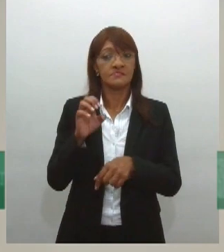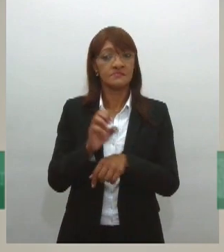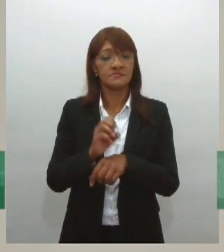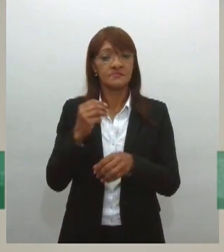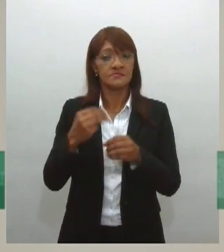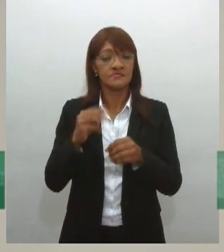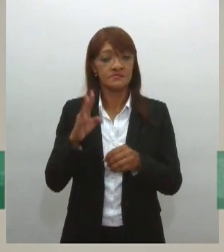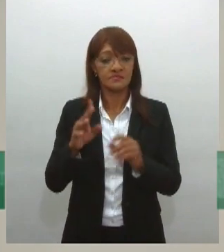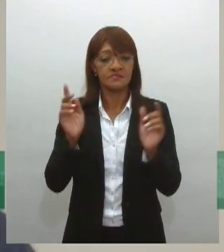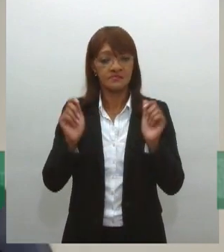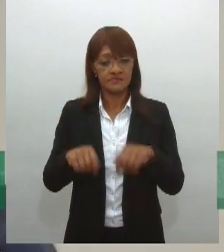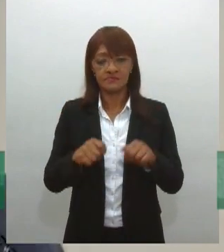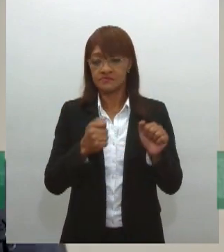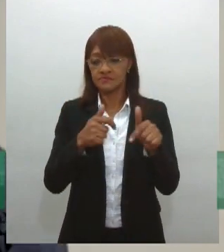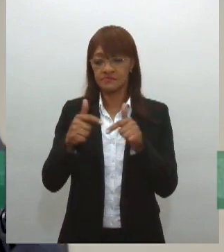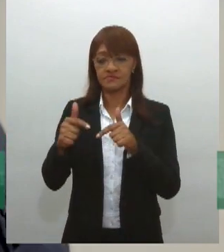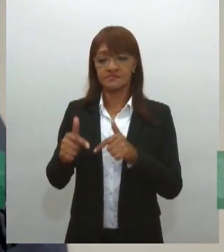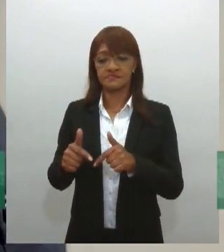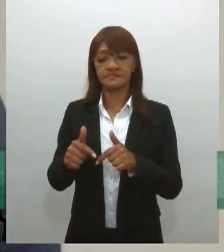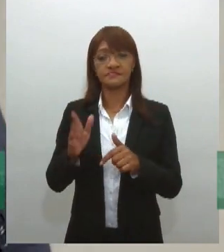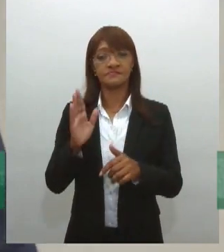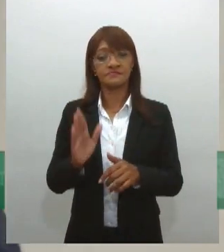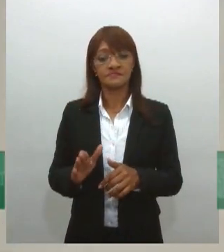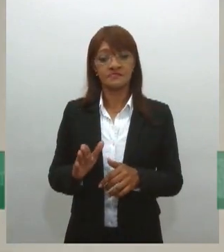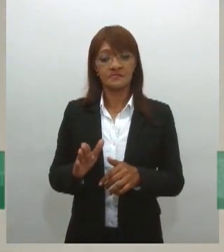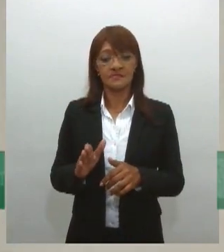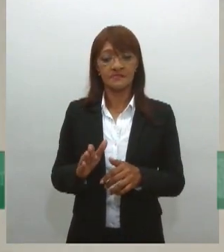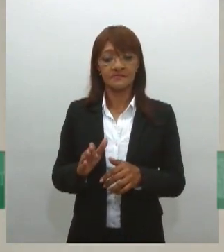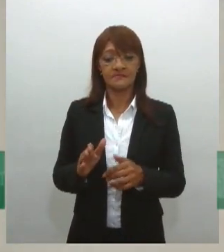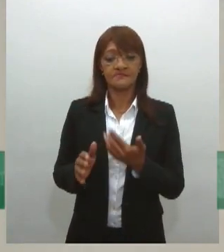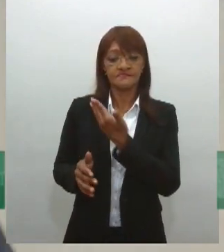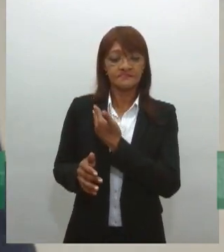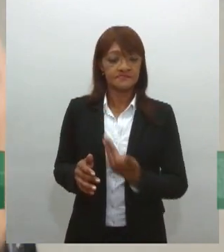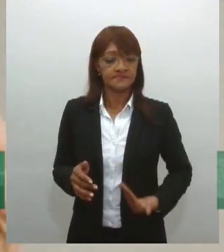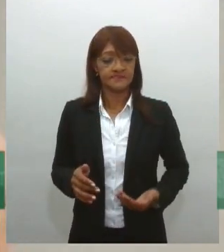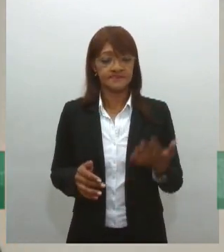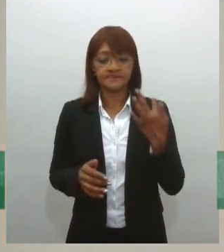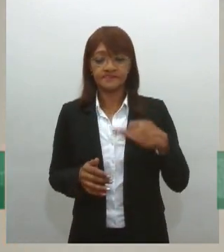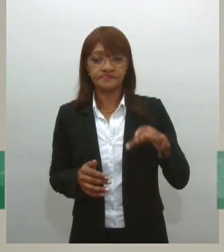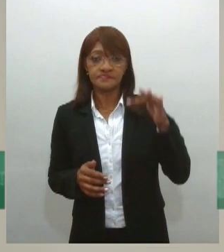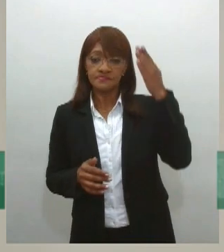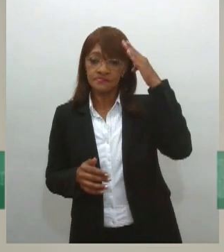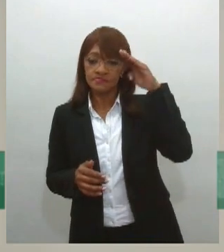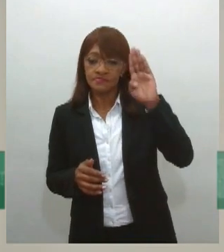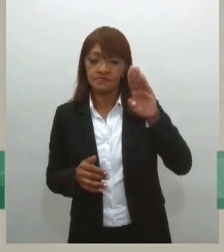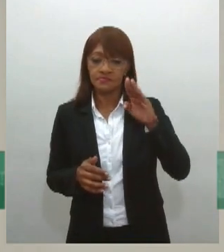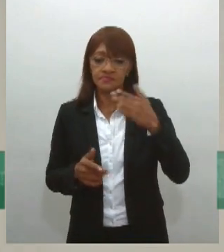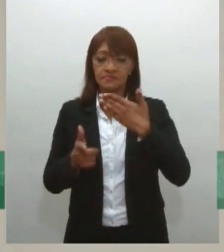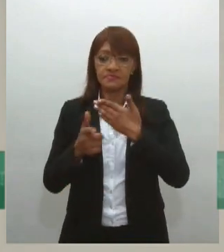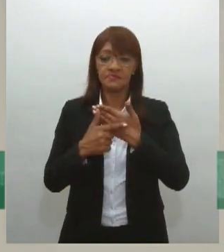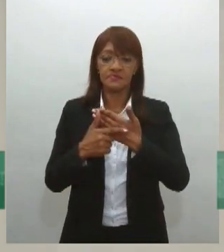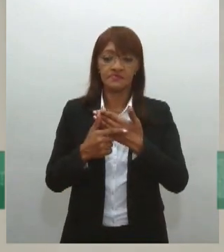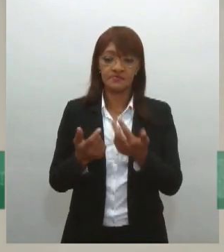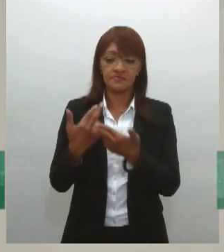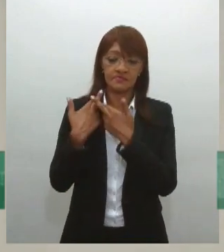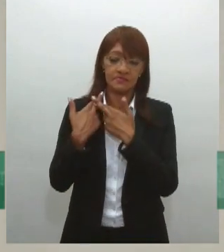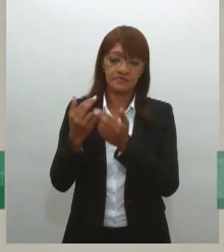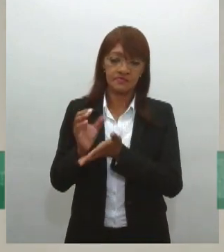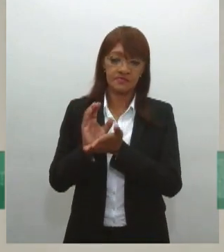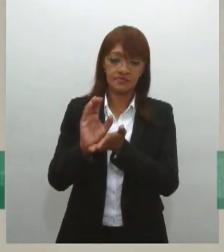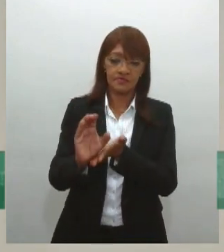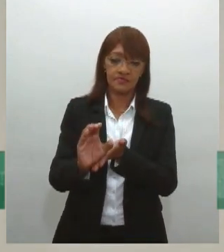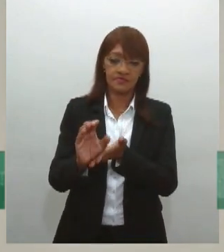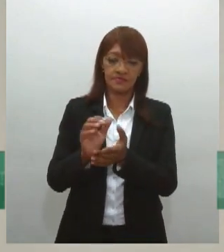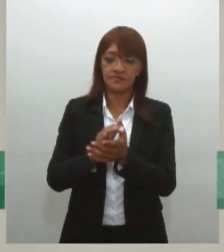específicas a serem executadas. O governo federal terá principalmente o papel de financiar, mas os estados e os municípios também